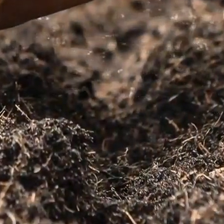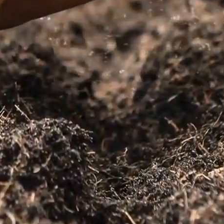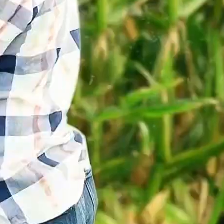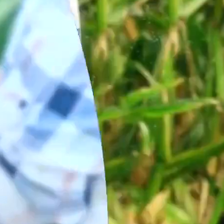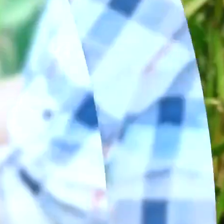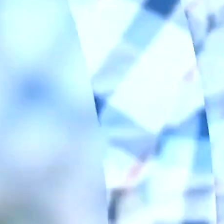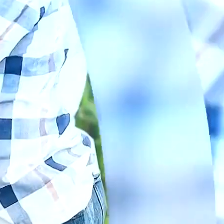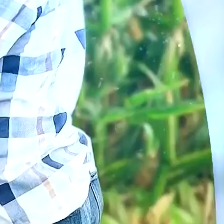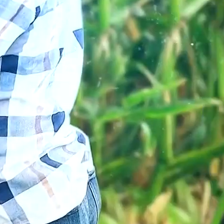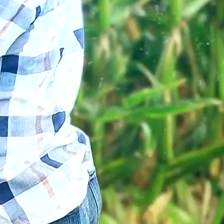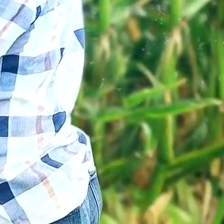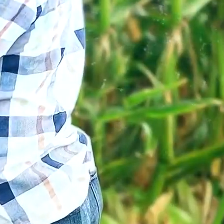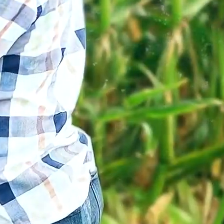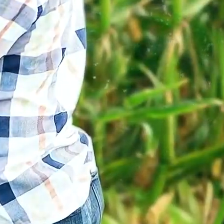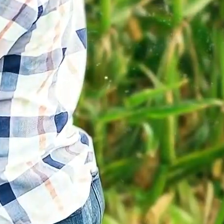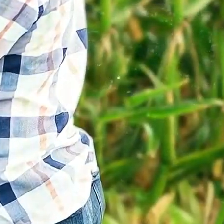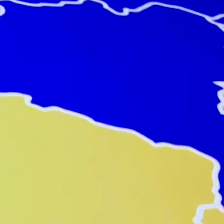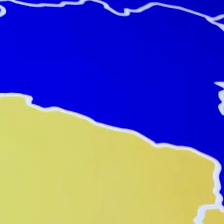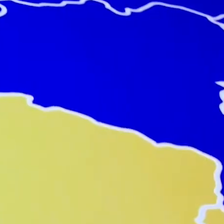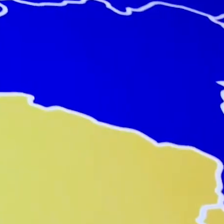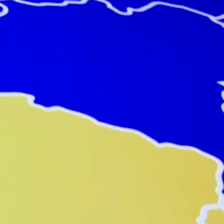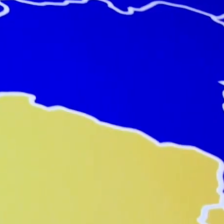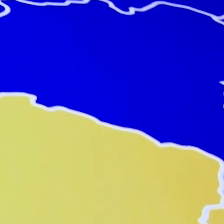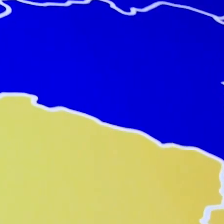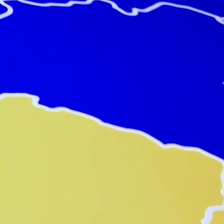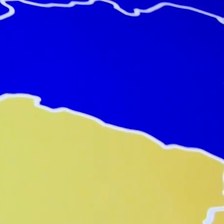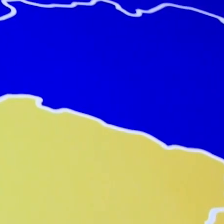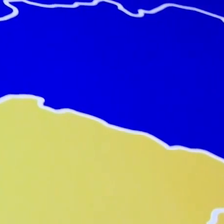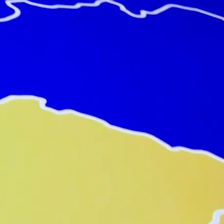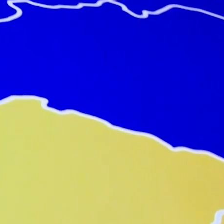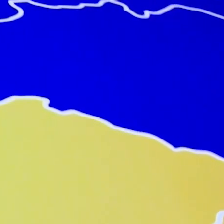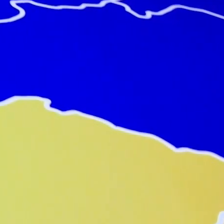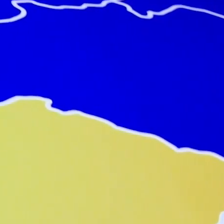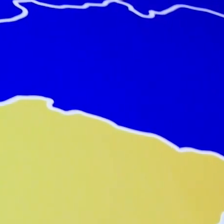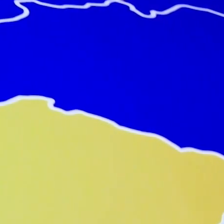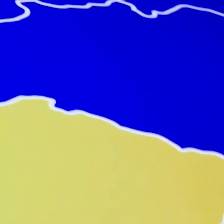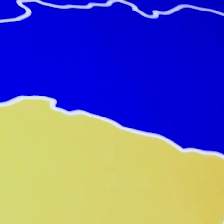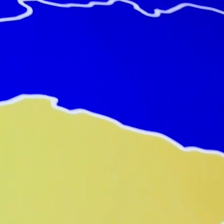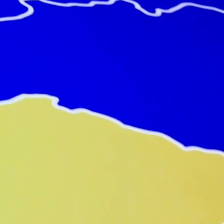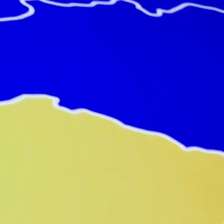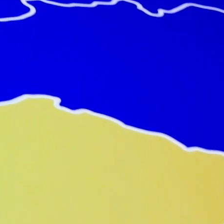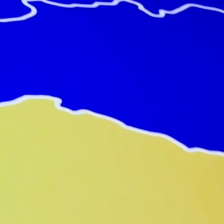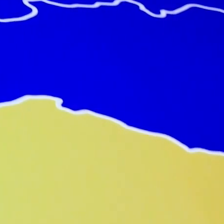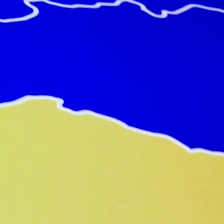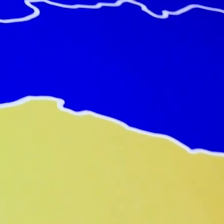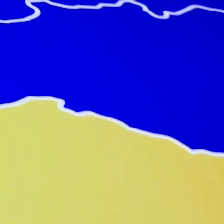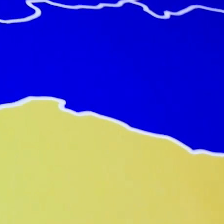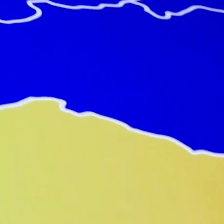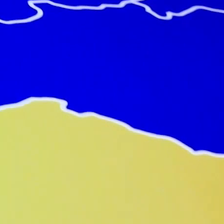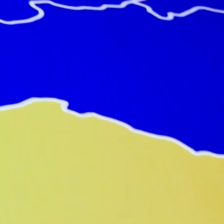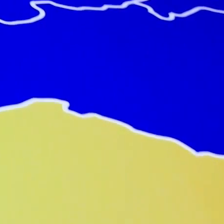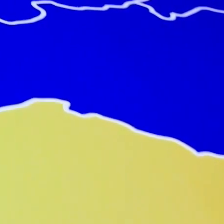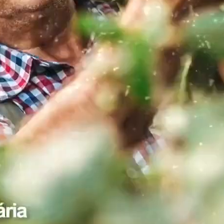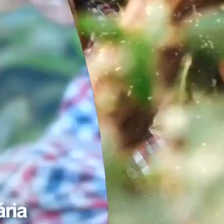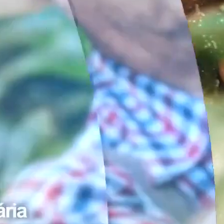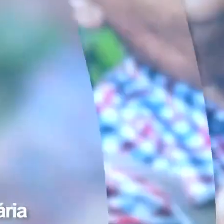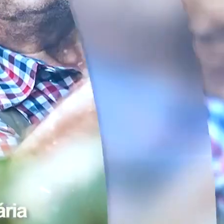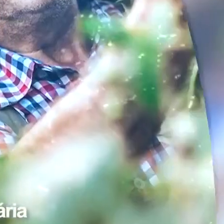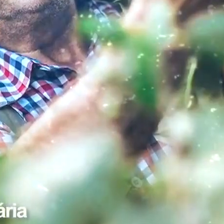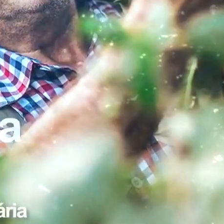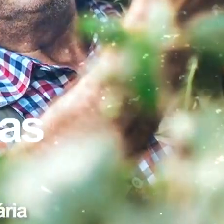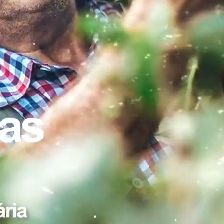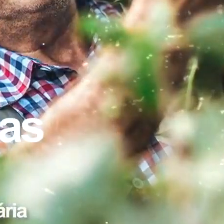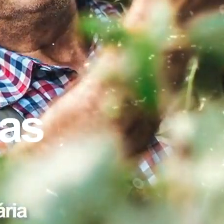preocupar com as surpresas do campo. Além disso, o agronegócio vai ter mais opções de financiamentos em bancos.